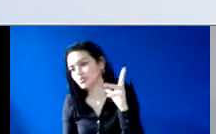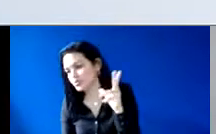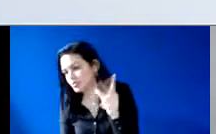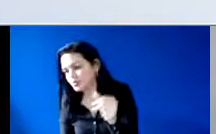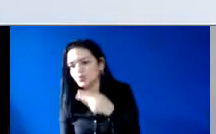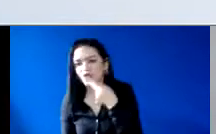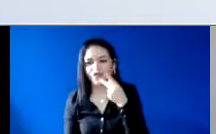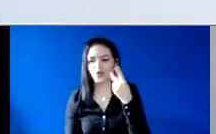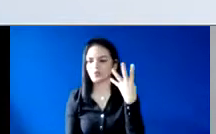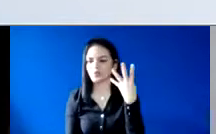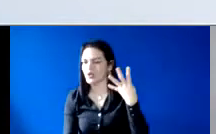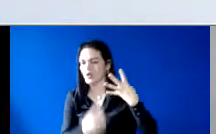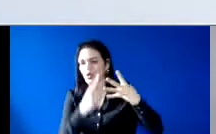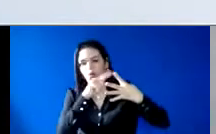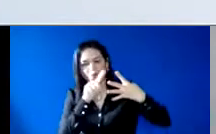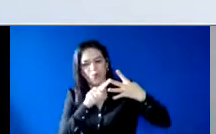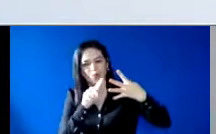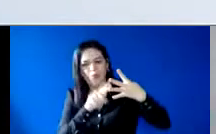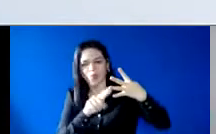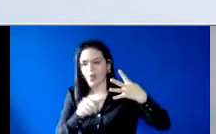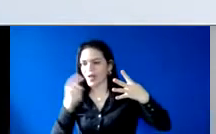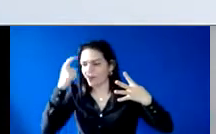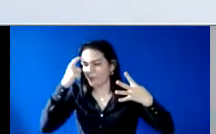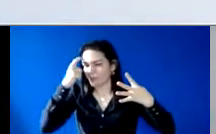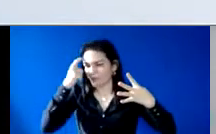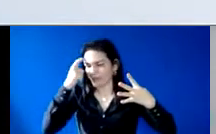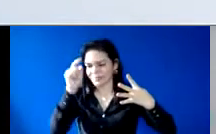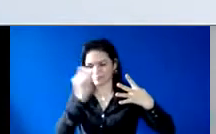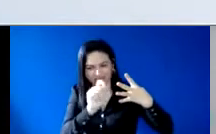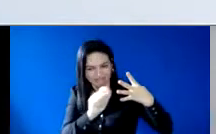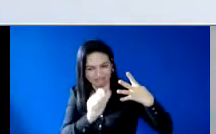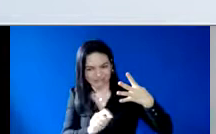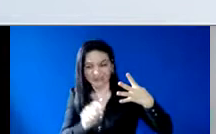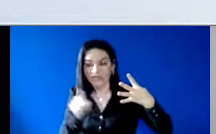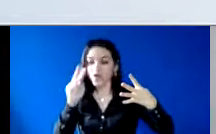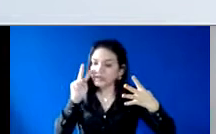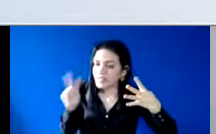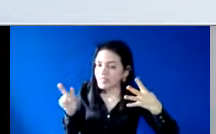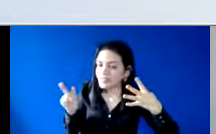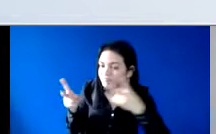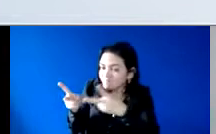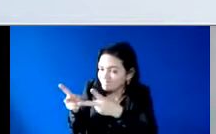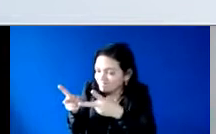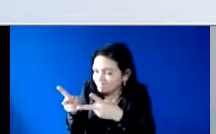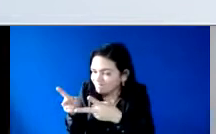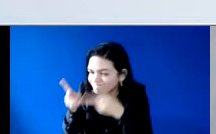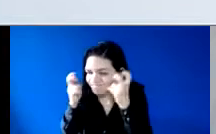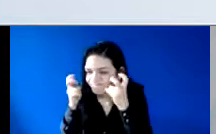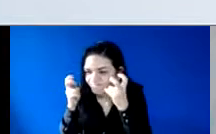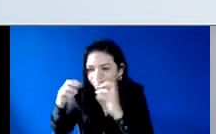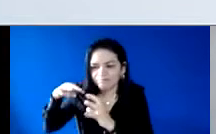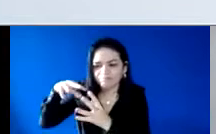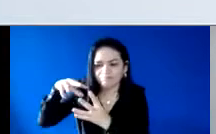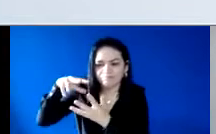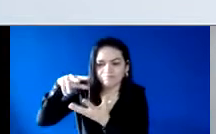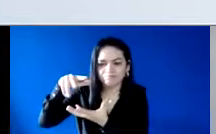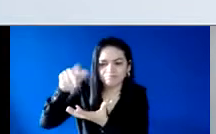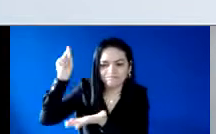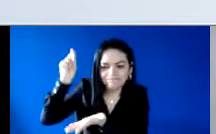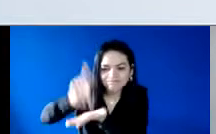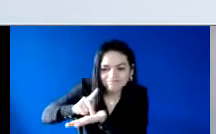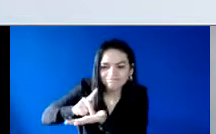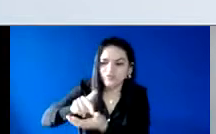aqueles 4 clássicos, vejam, de fato, ler a realidade não é uma coisa simples. A leitura da realidade é